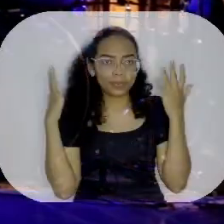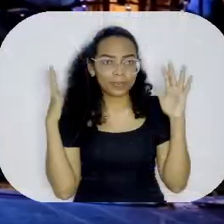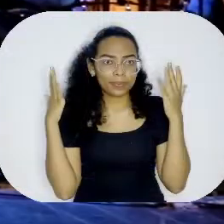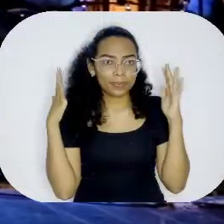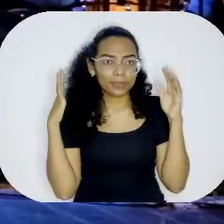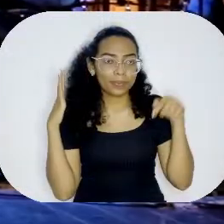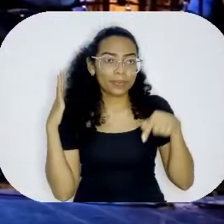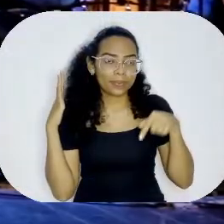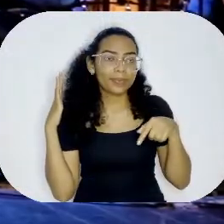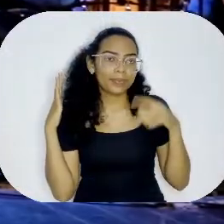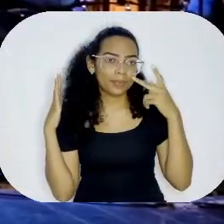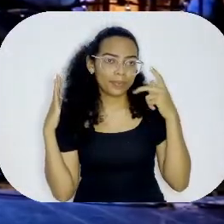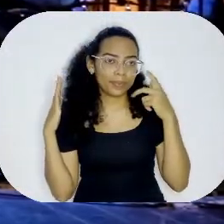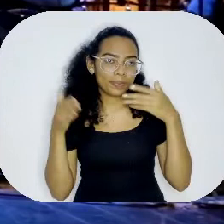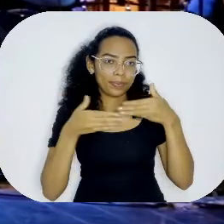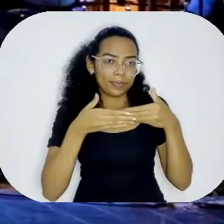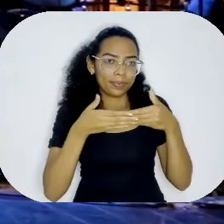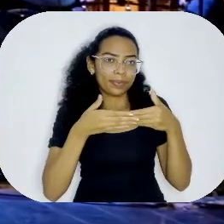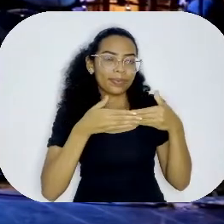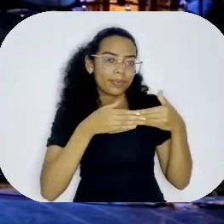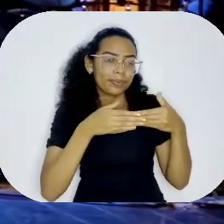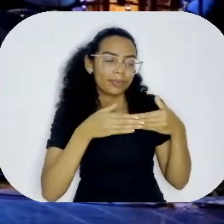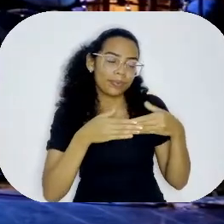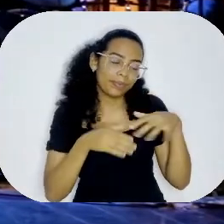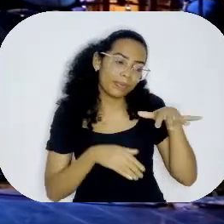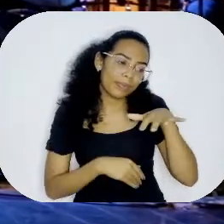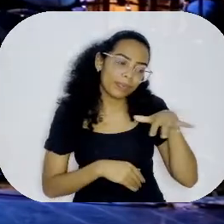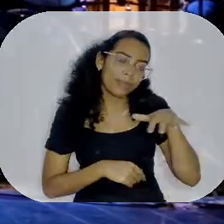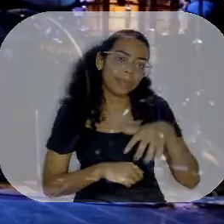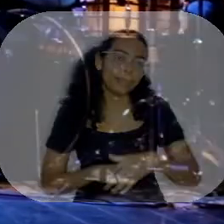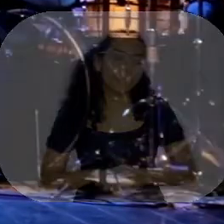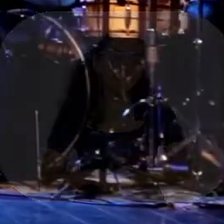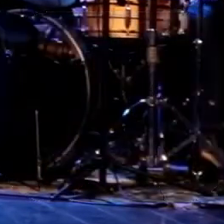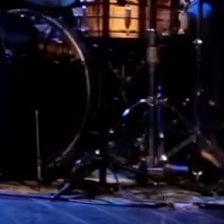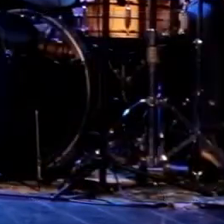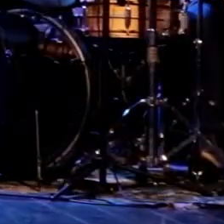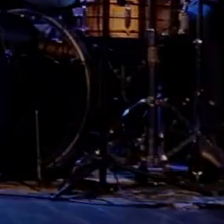Aqui, da nossa fortaleza da Assunção, aí do lado, né? Nas quebradas dessa fortaleza.